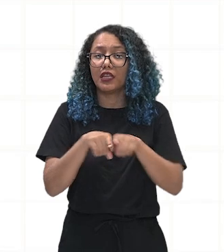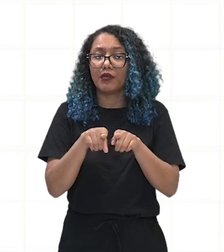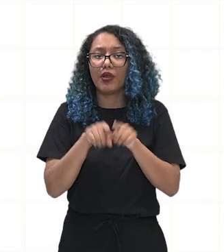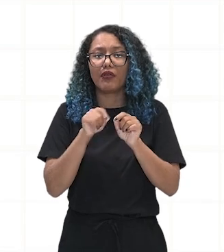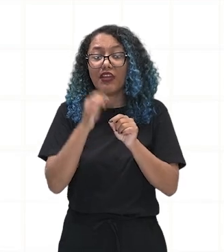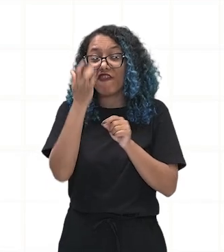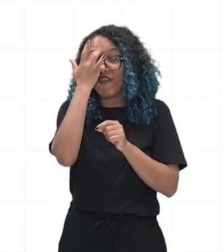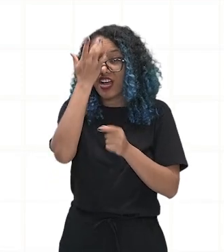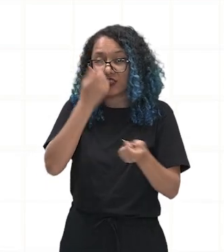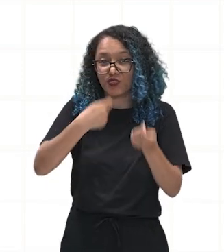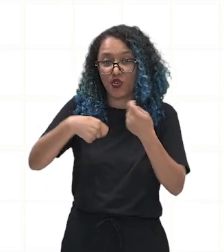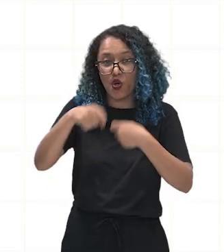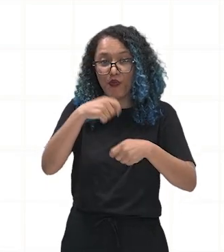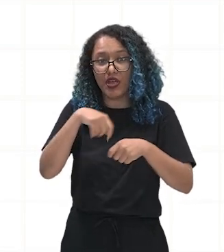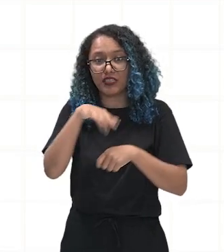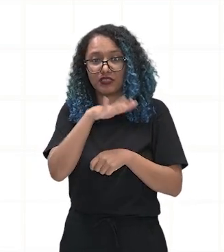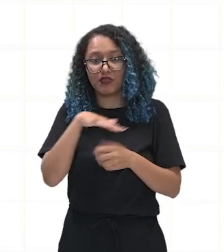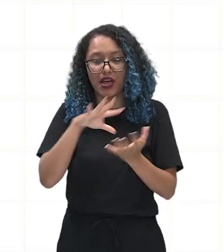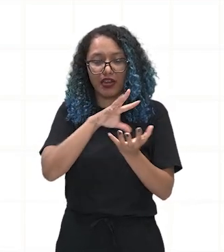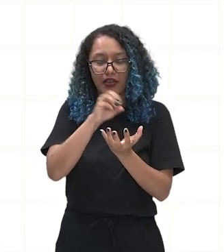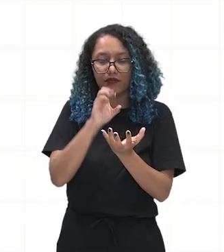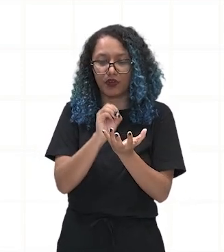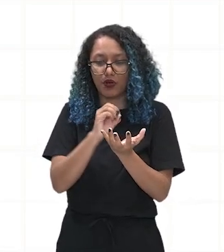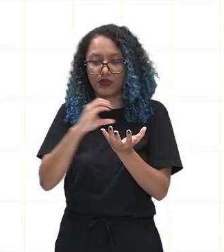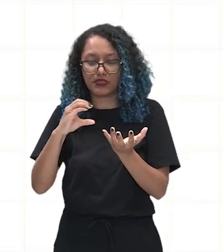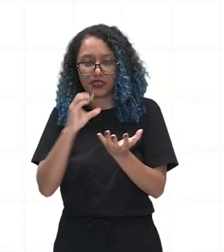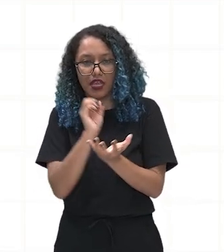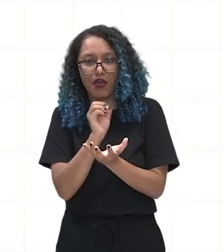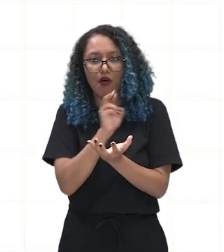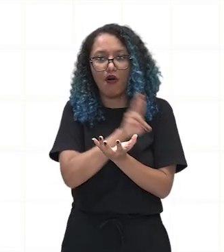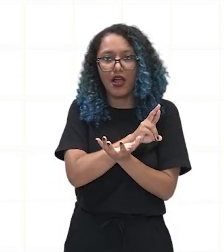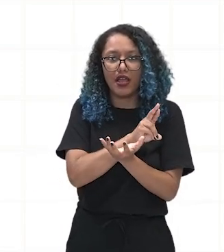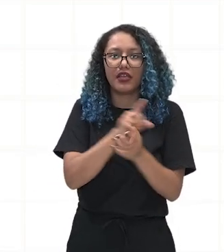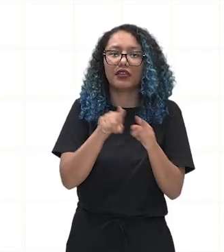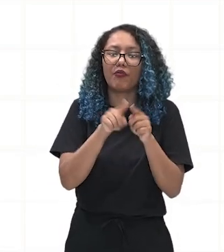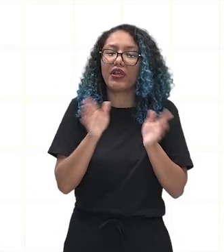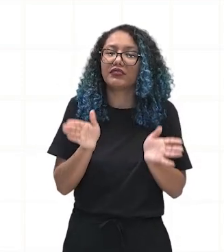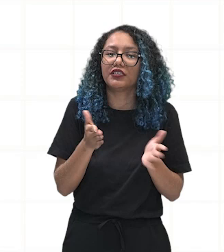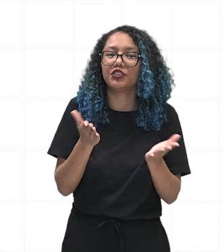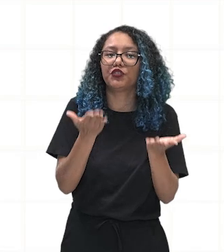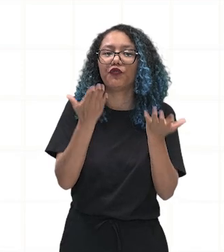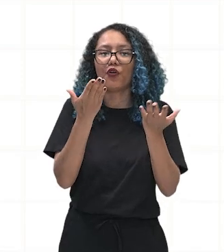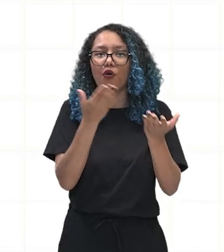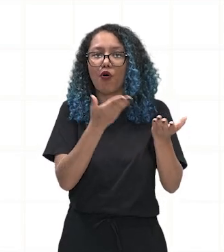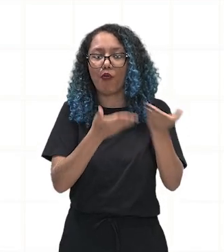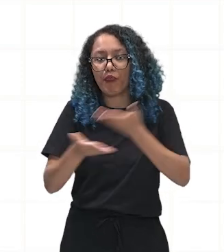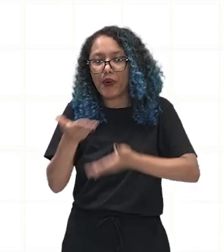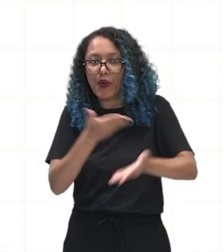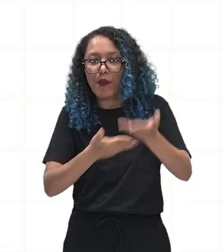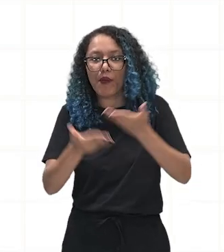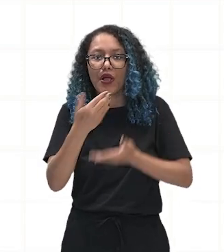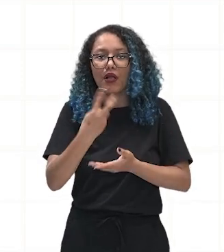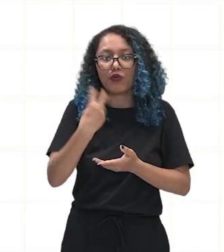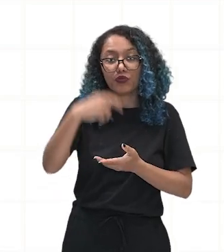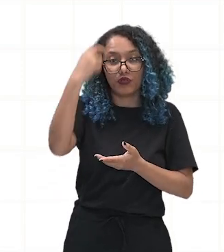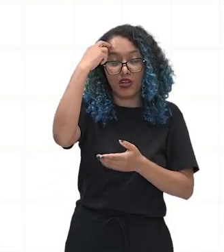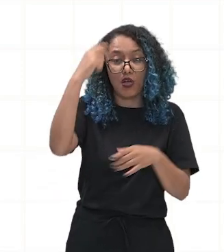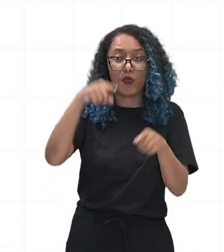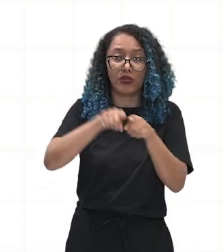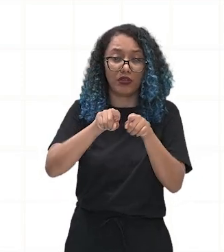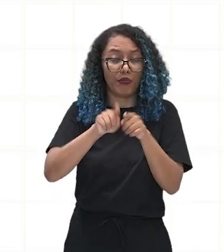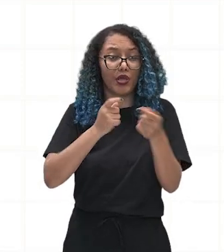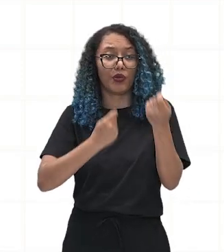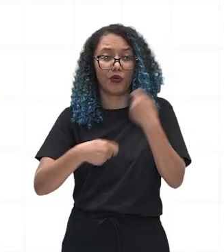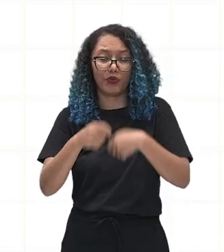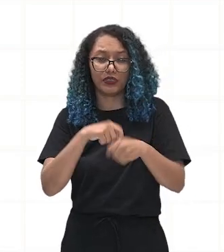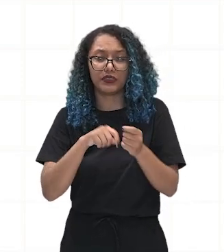estimulou o intercâmbio cultural e comercial. Tá vendo quando o professor fala que as rotas comerciais não surgiram